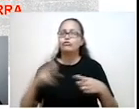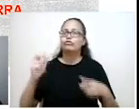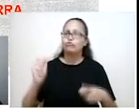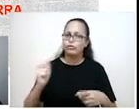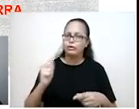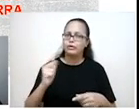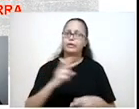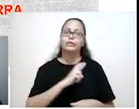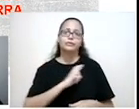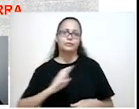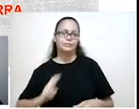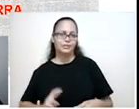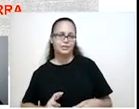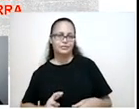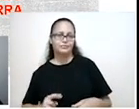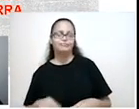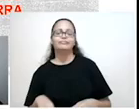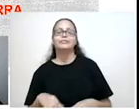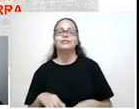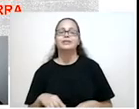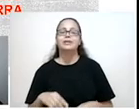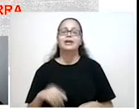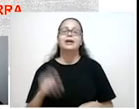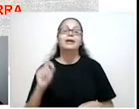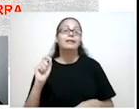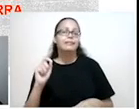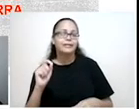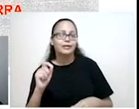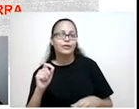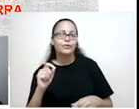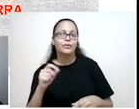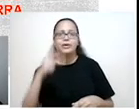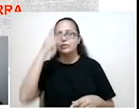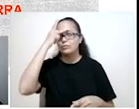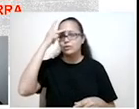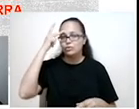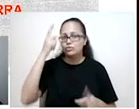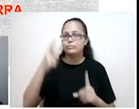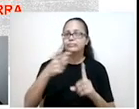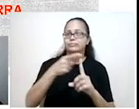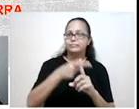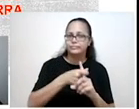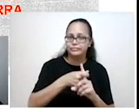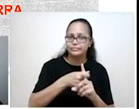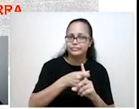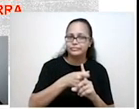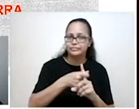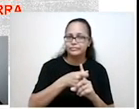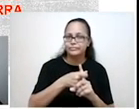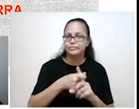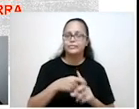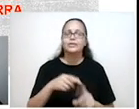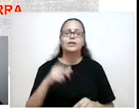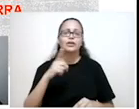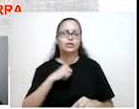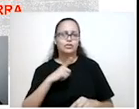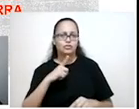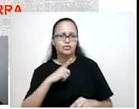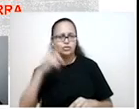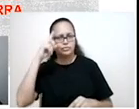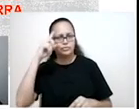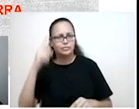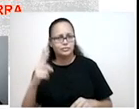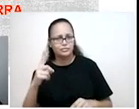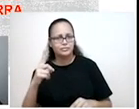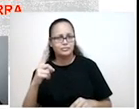os fascistas, chamados de nacionalistas ou falangistas, que eram liderados pelo general Francisco